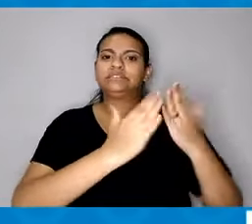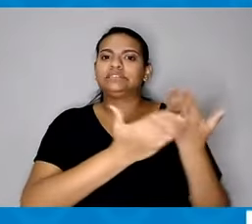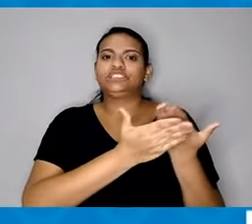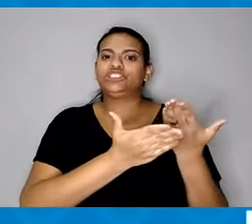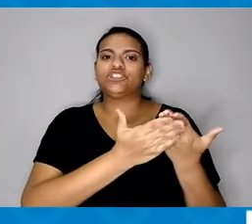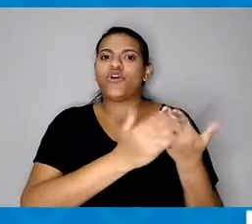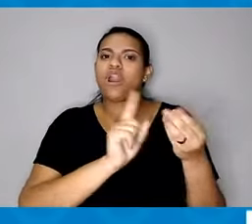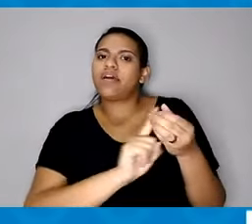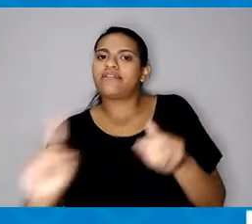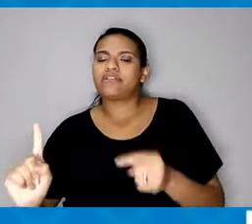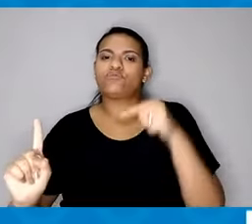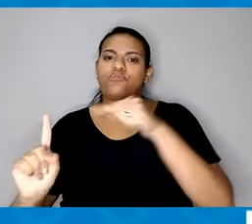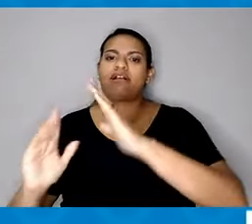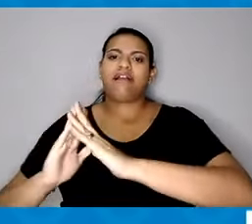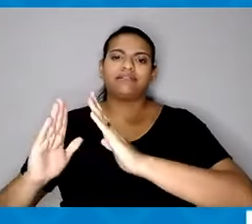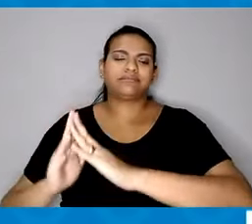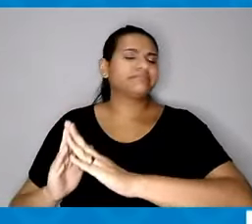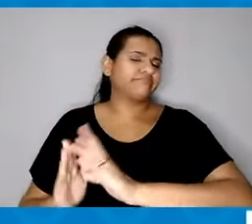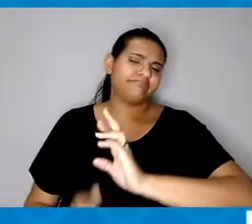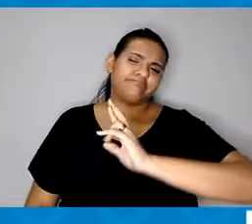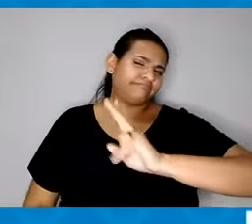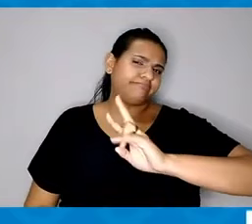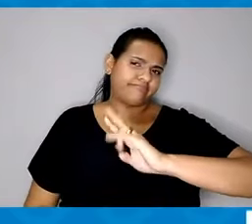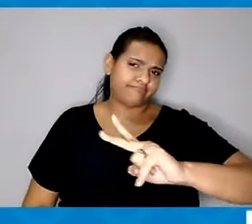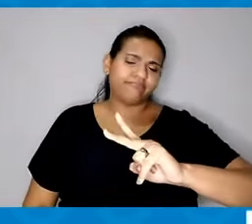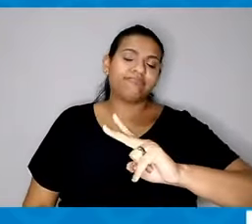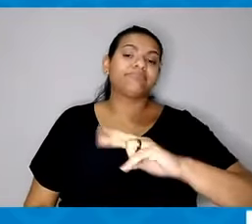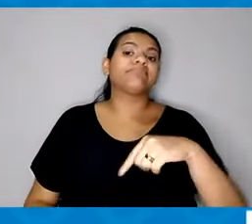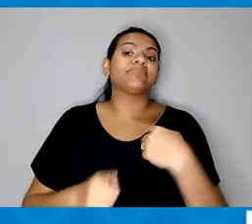dos estudantes é garantidamente um instrumento